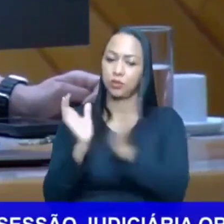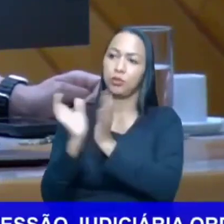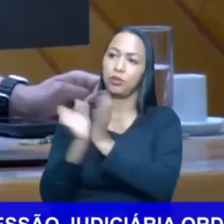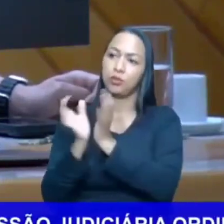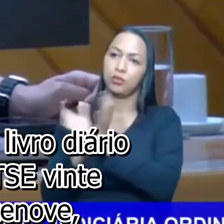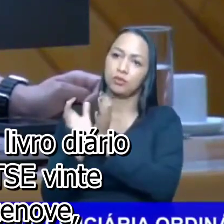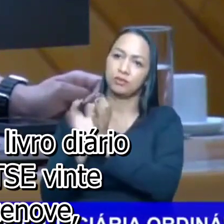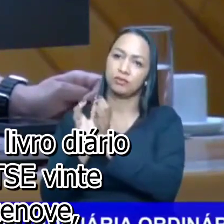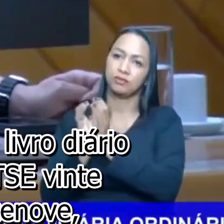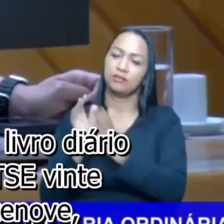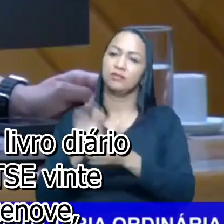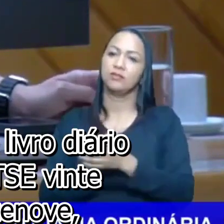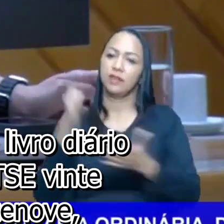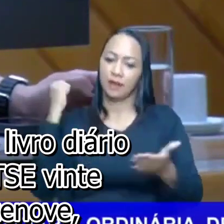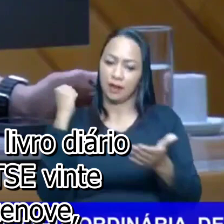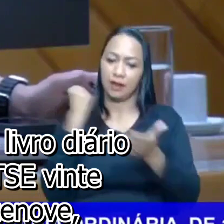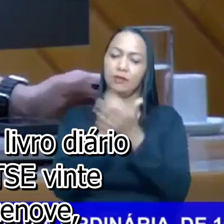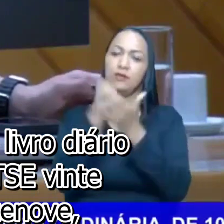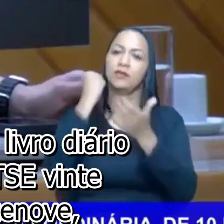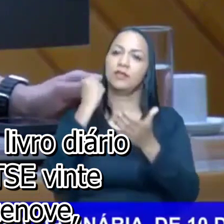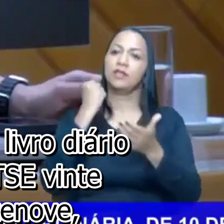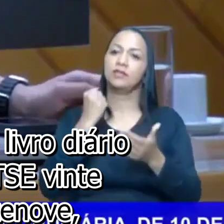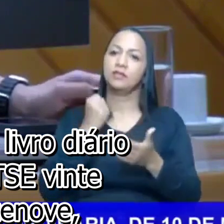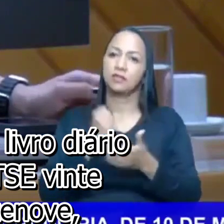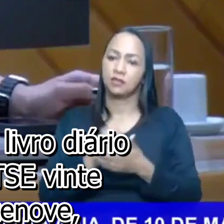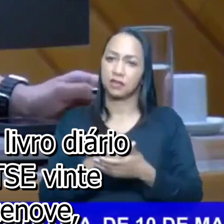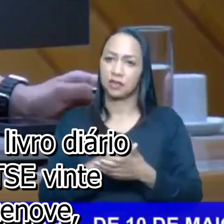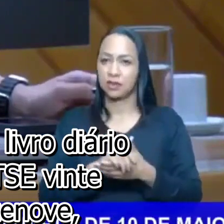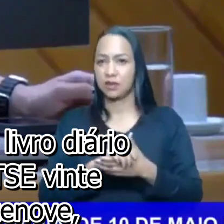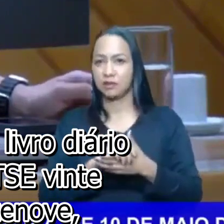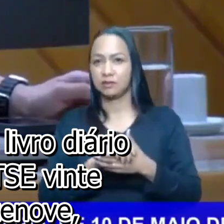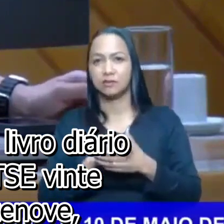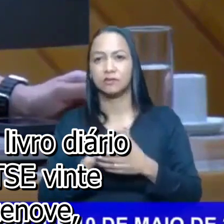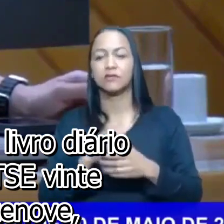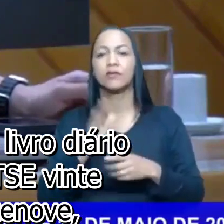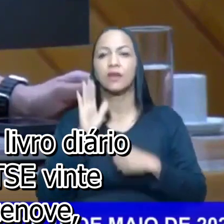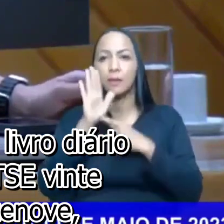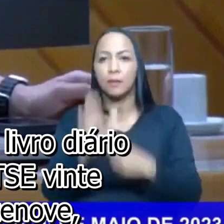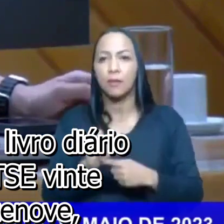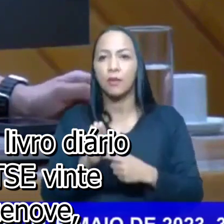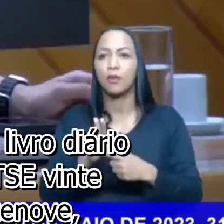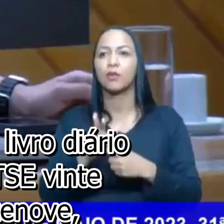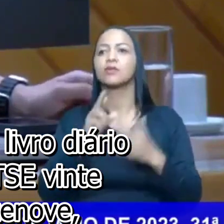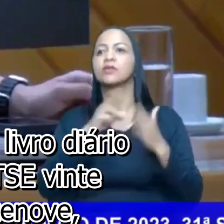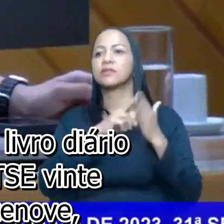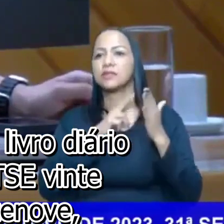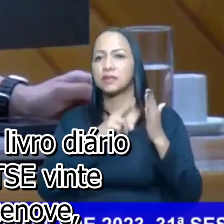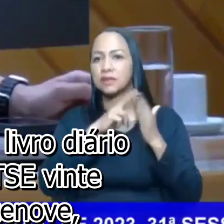que se refere à ausência da autenticação de livro diário no ofício civil, destaca-se que a resolução do TSE